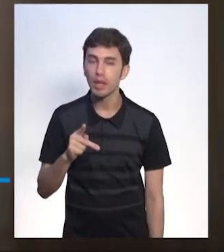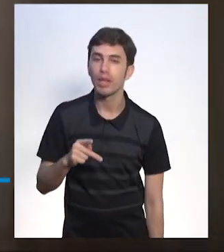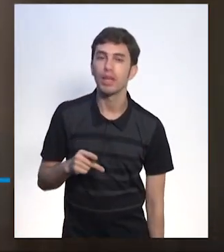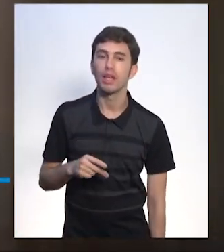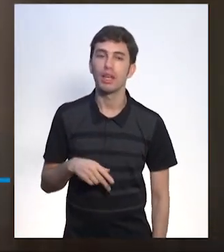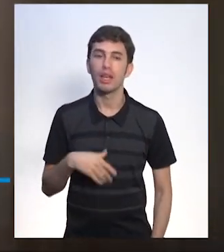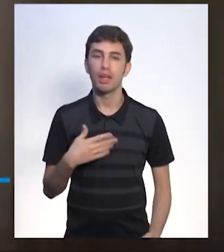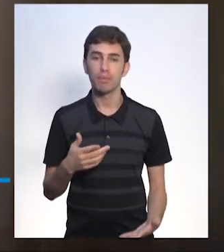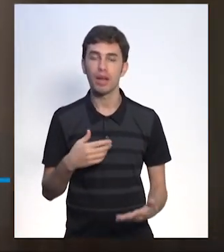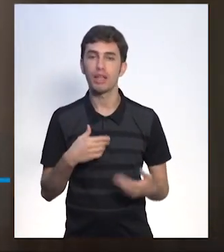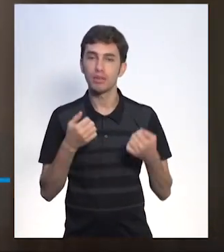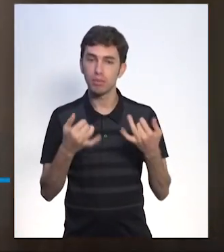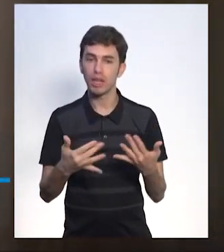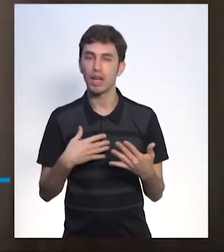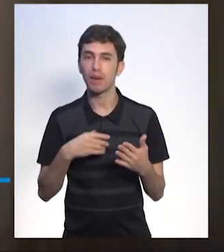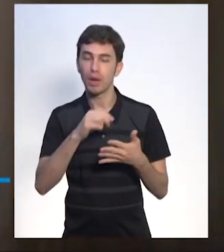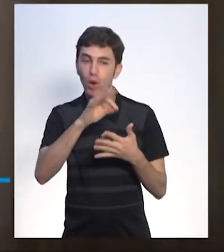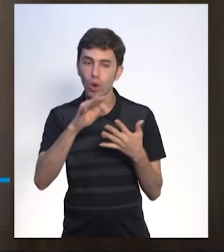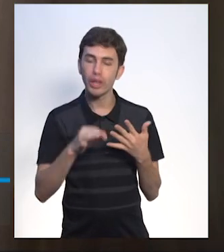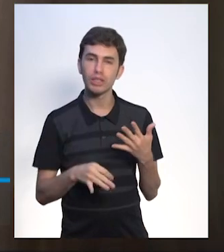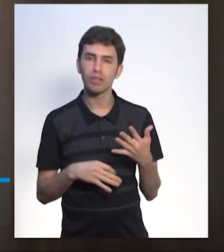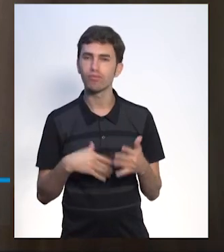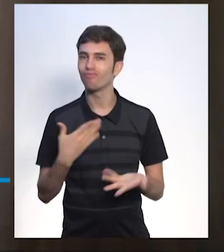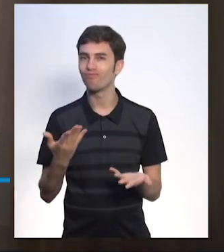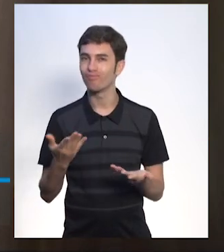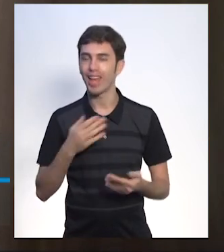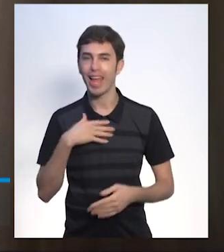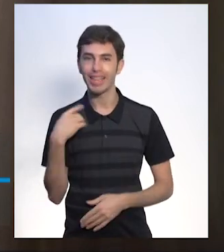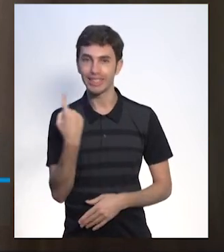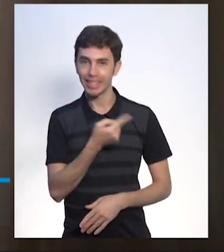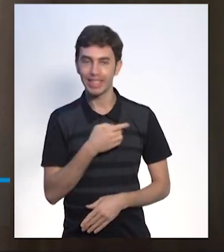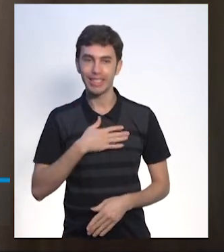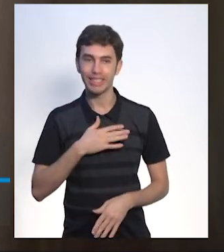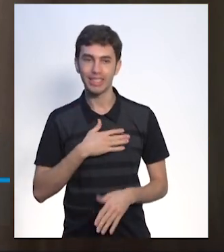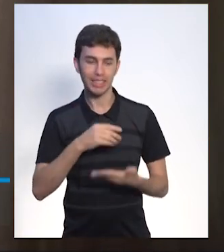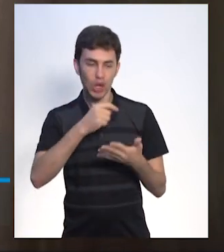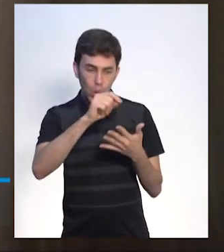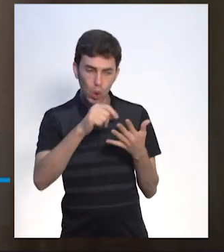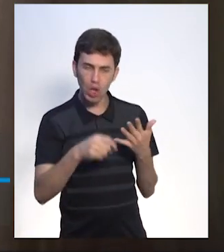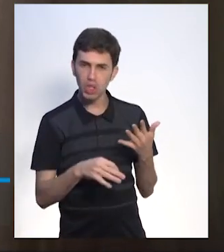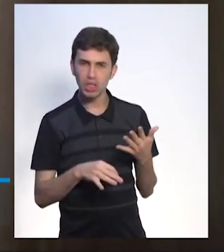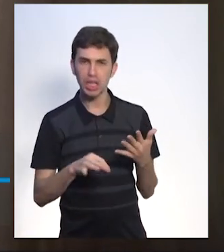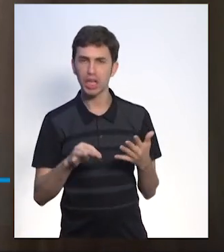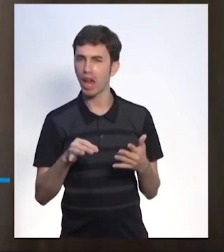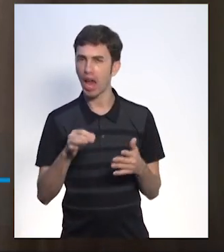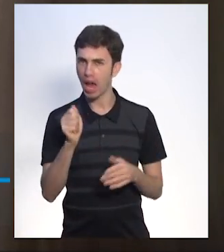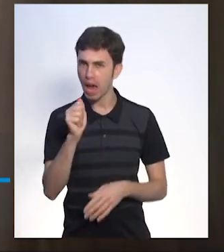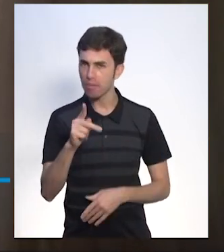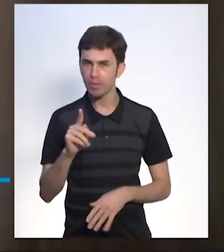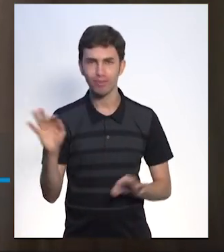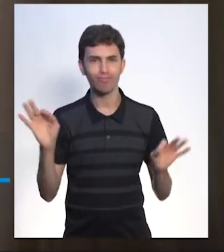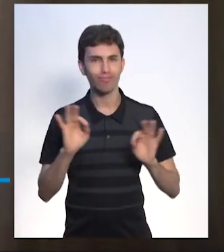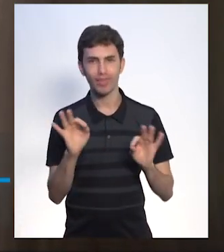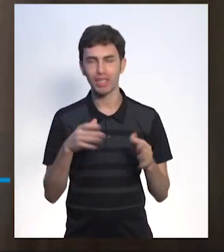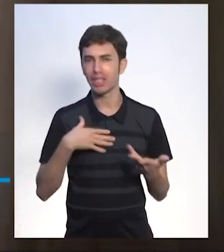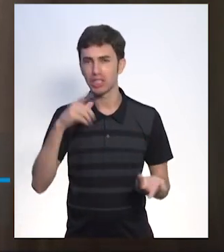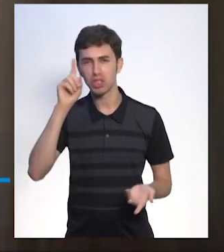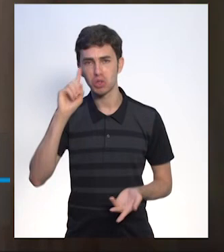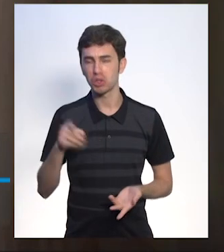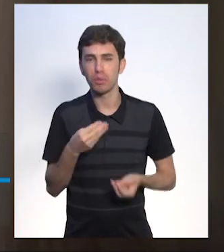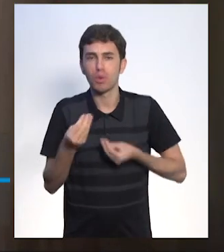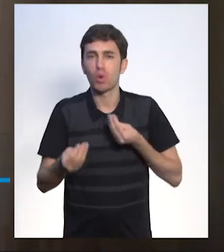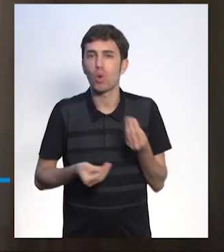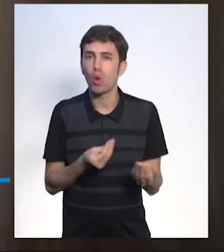Professores, não somos nós que fazemos a correção da AP. Tá? Então, a gente não sabe informar se vai ter, quando que vai ser, como